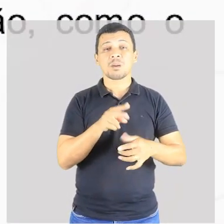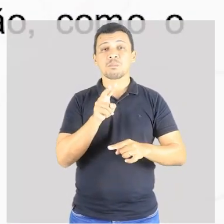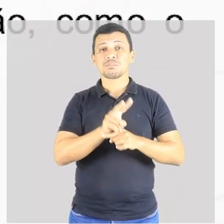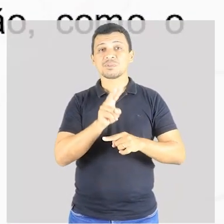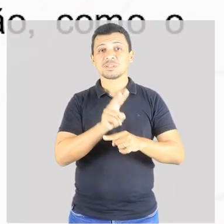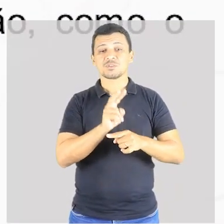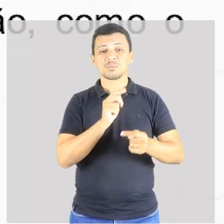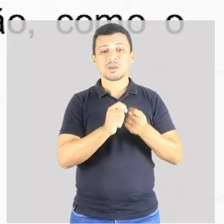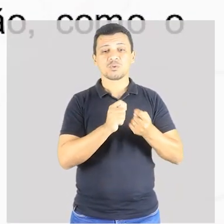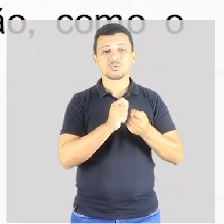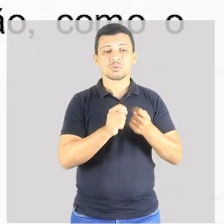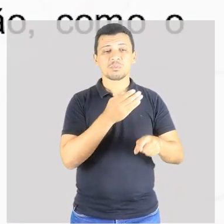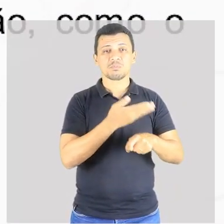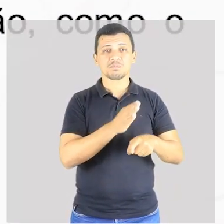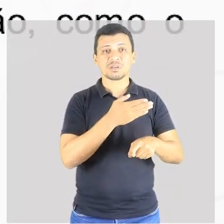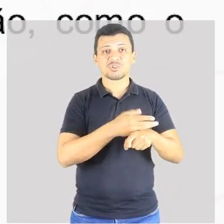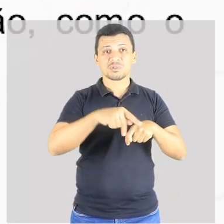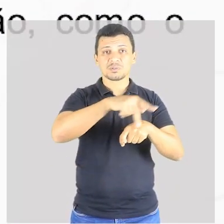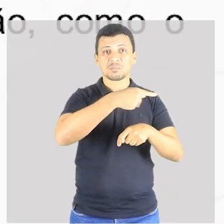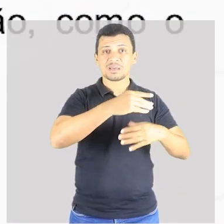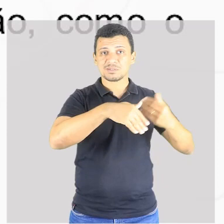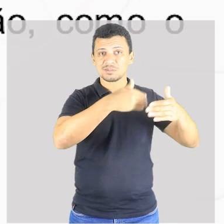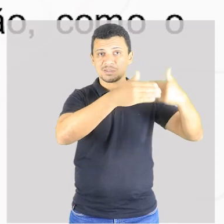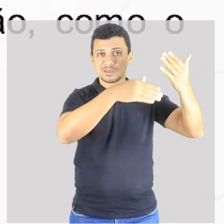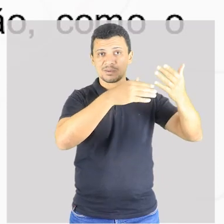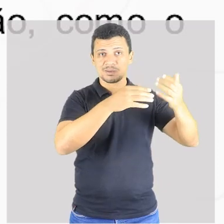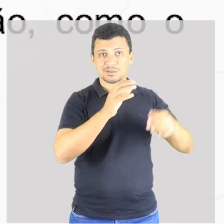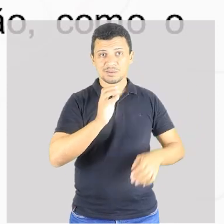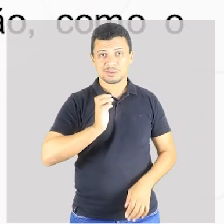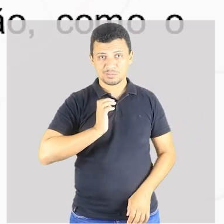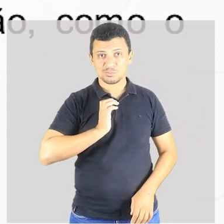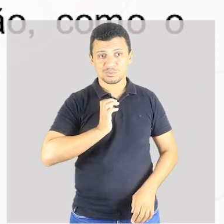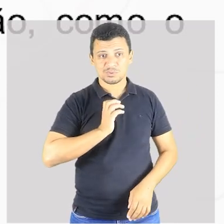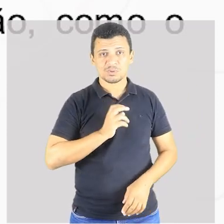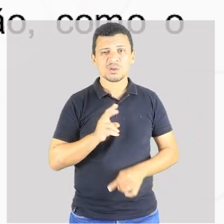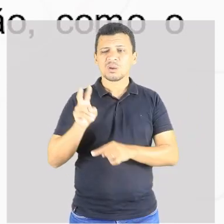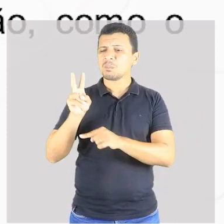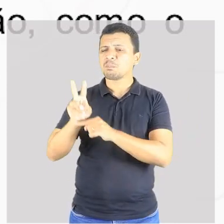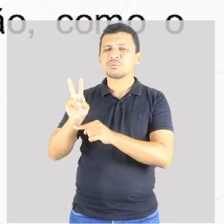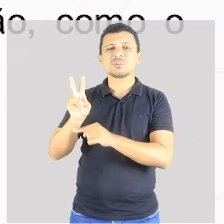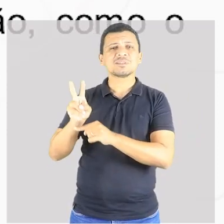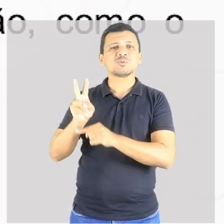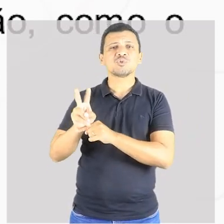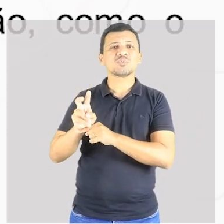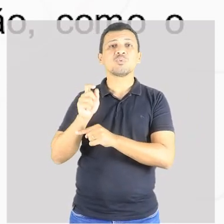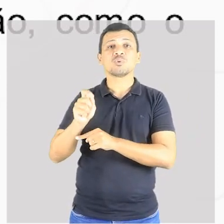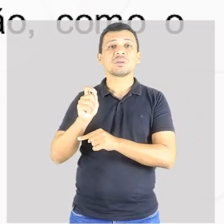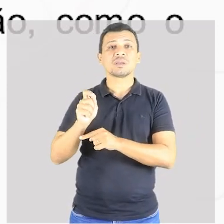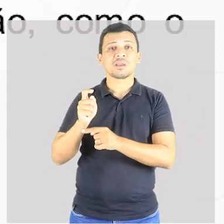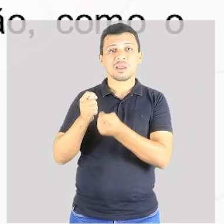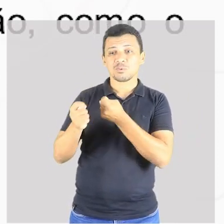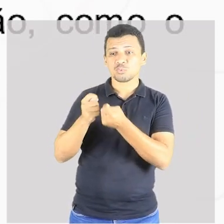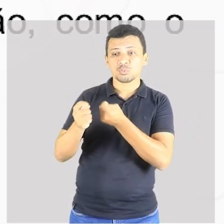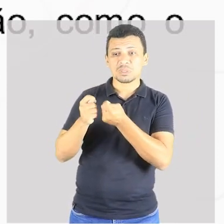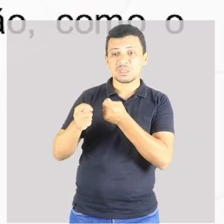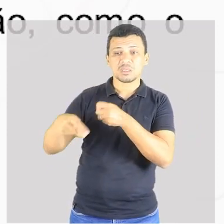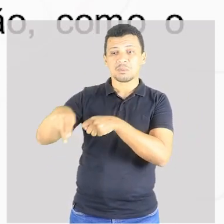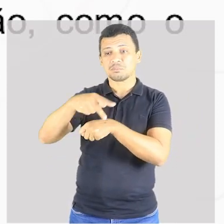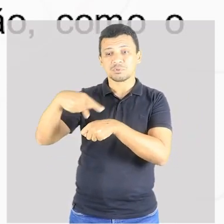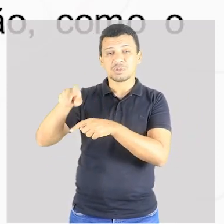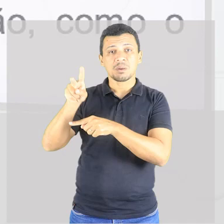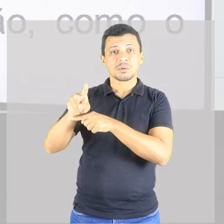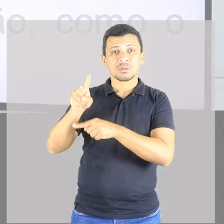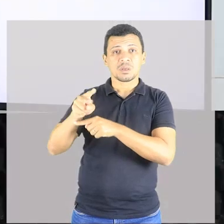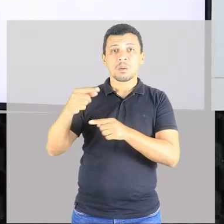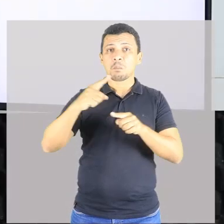protecionismo econômico praticado pelos países desenvolvidos, ou seja, o que é protecionismo, Marcos? Protecionismo é proteger o seu país, proteger a sua economia de